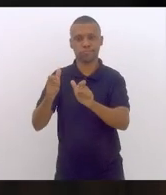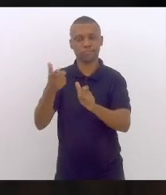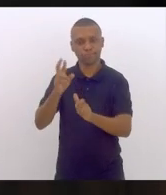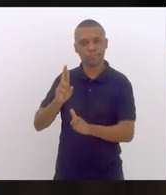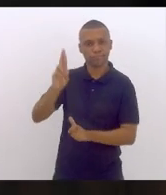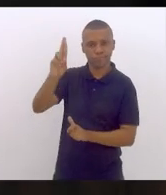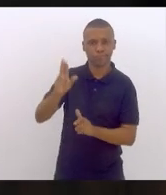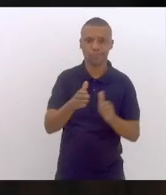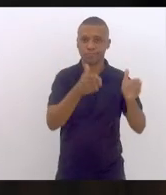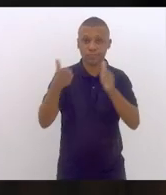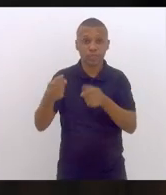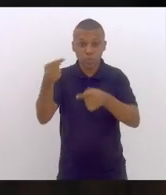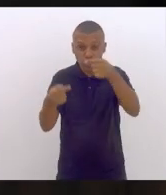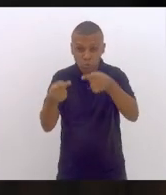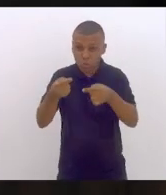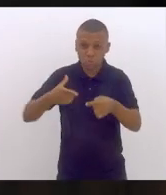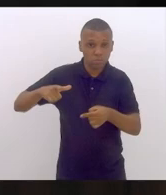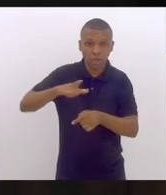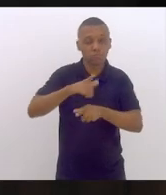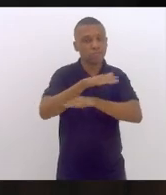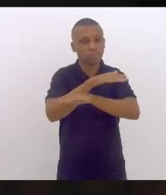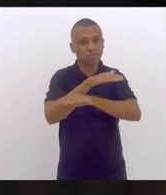em discussão